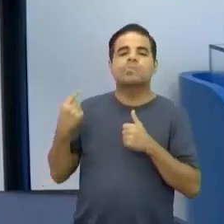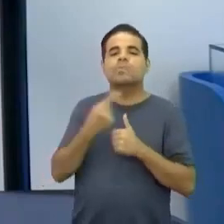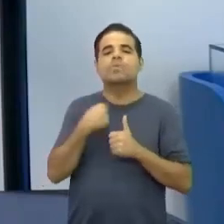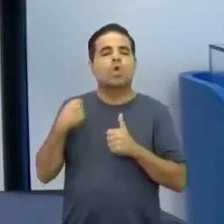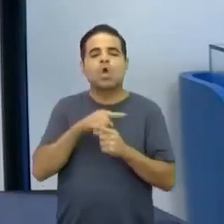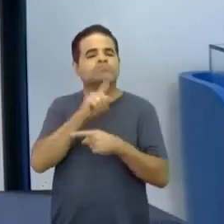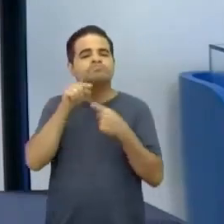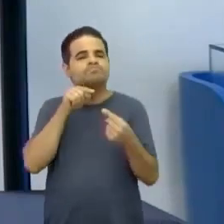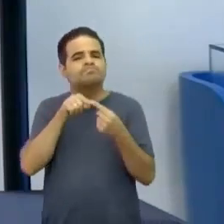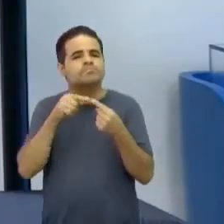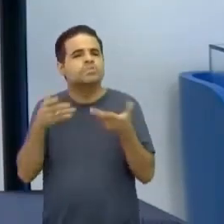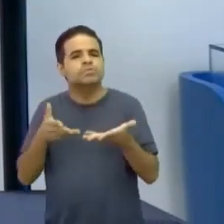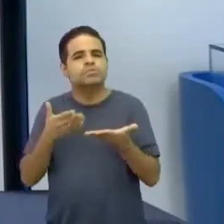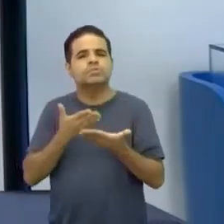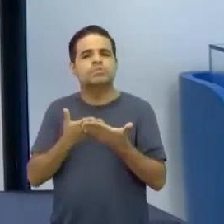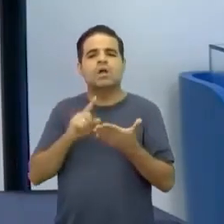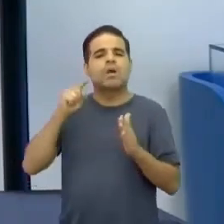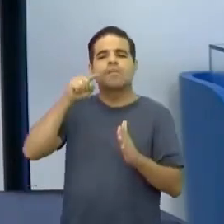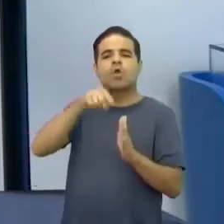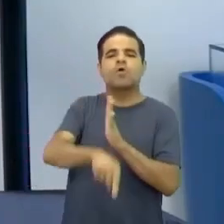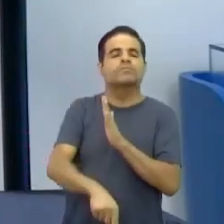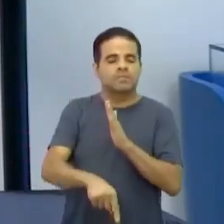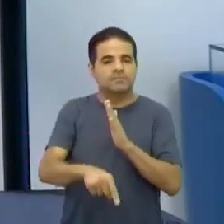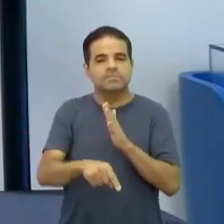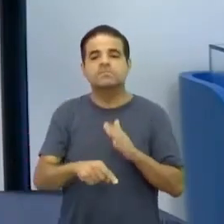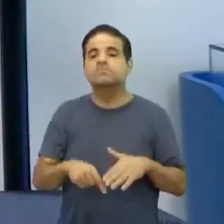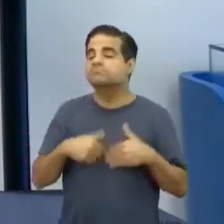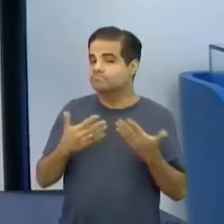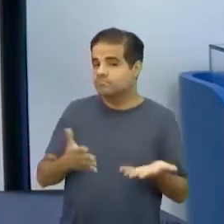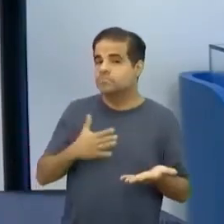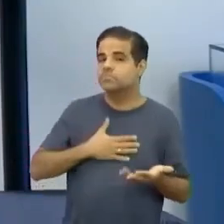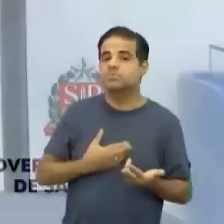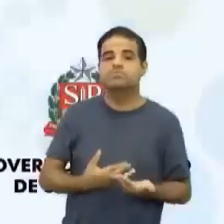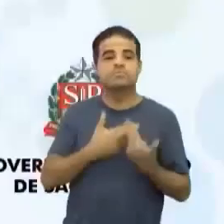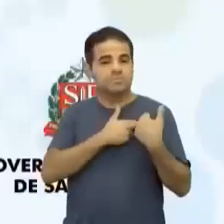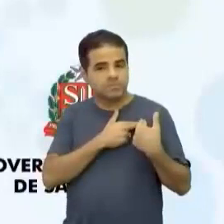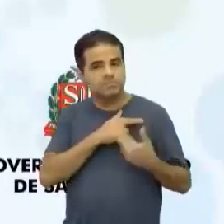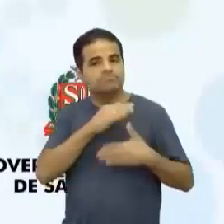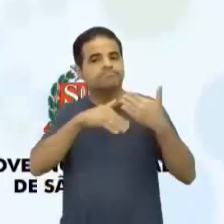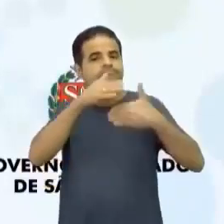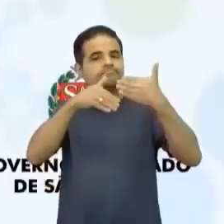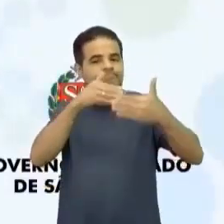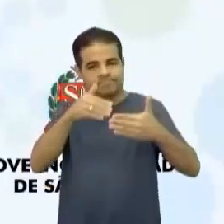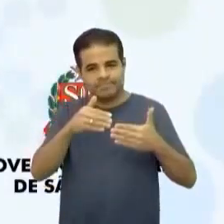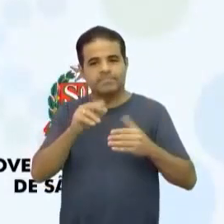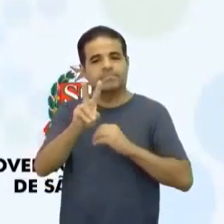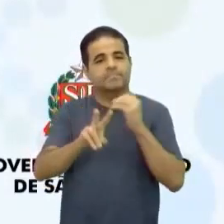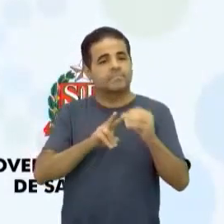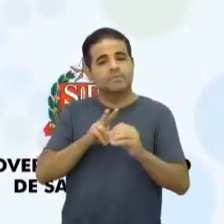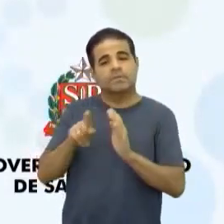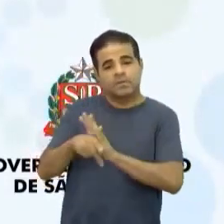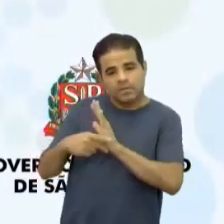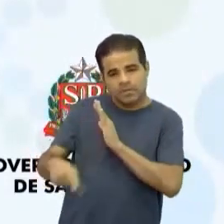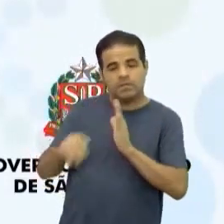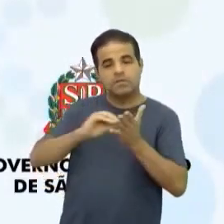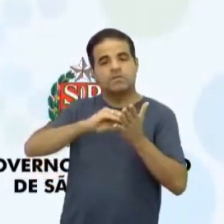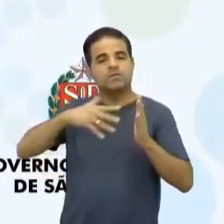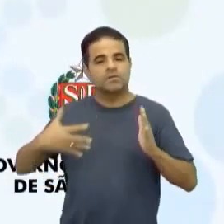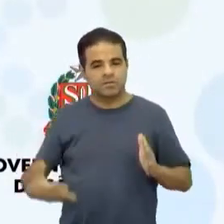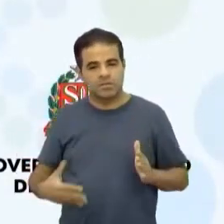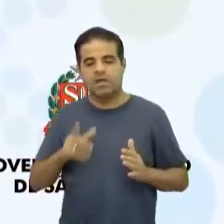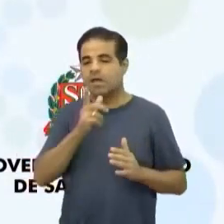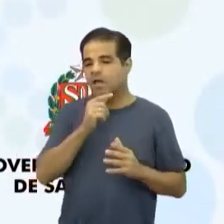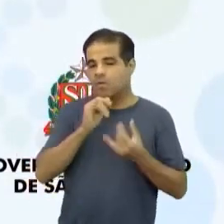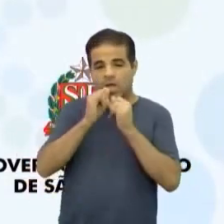nosso objetivo aqui hoje é o aprofundamento, né? Ou seja, o meu papel no desenvolvimento sustentável, pertencente à unidade curricular Água